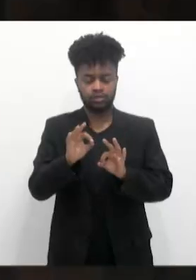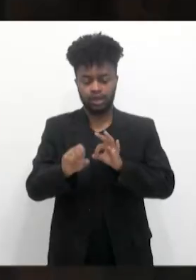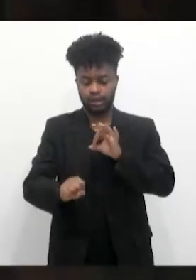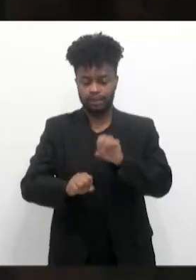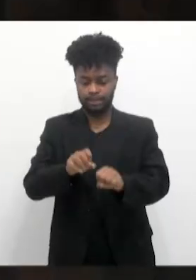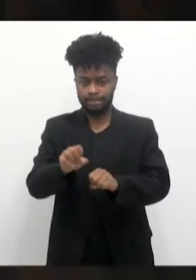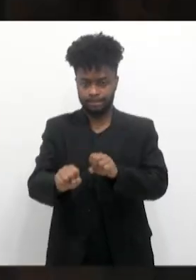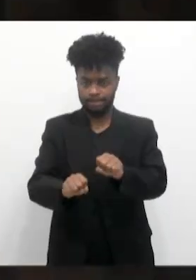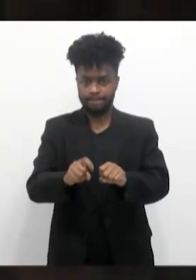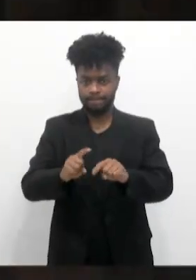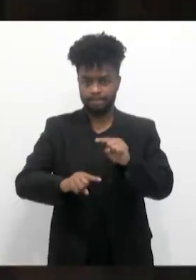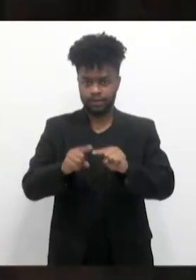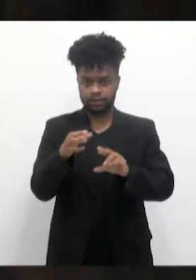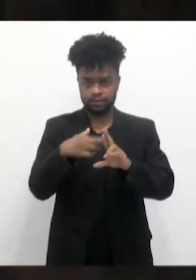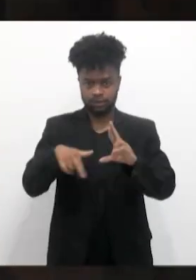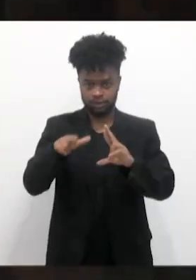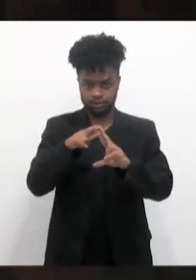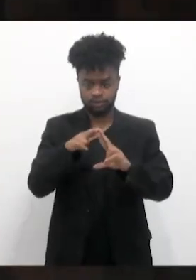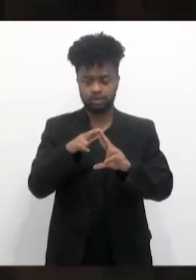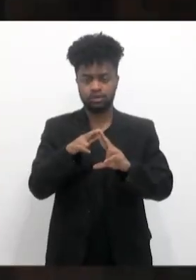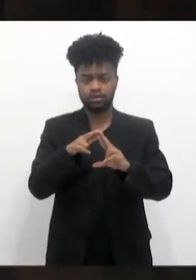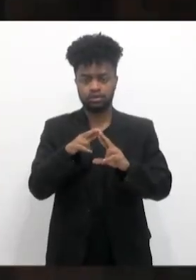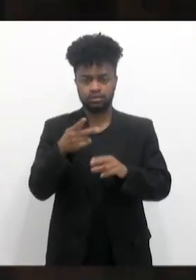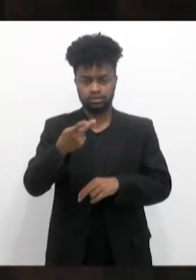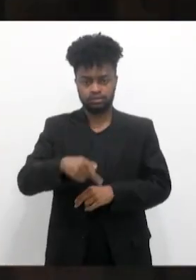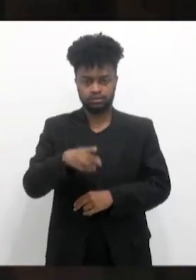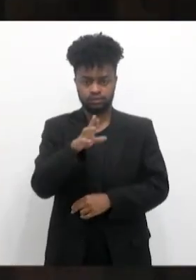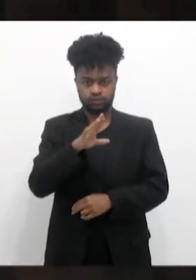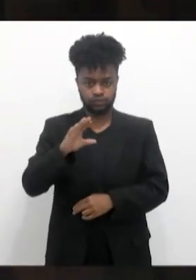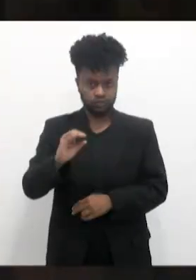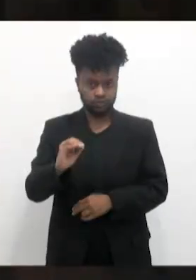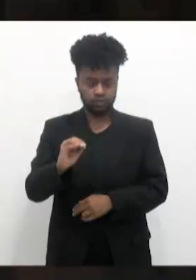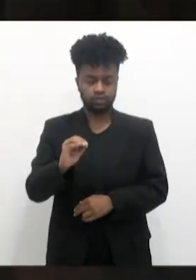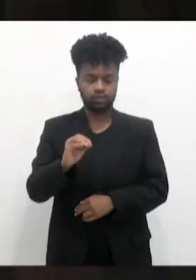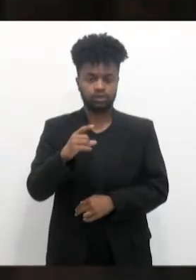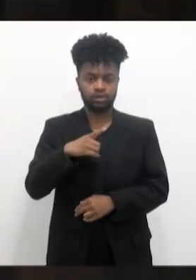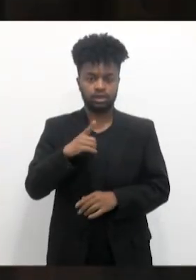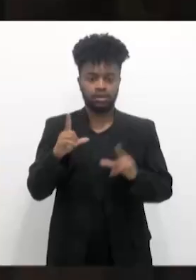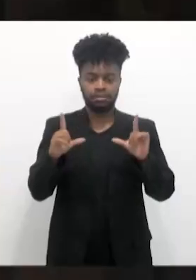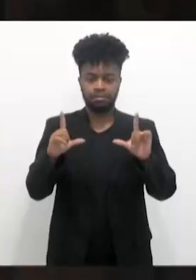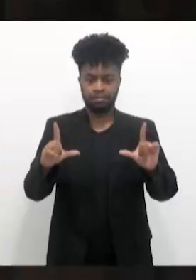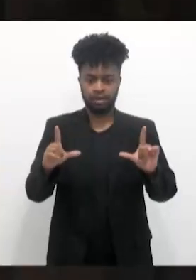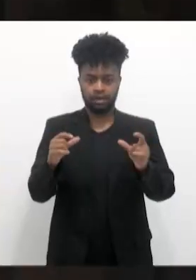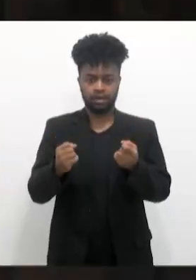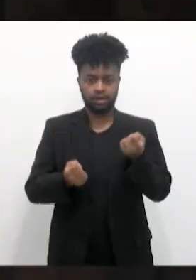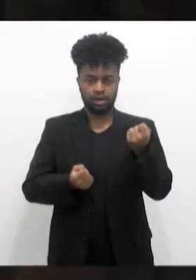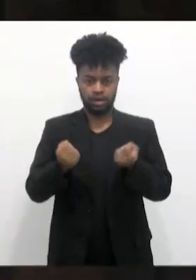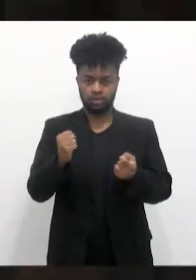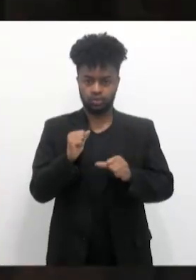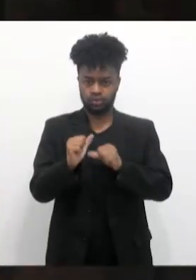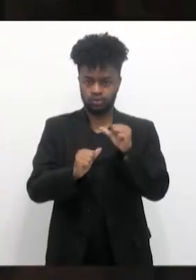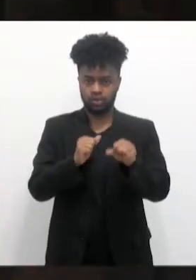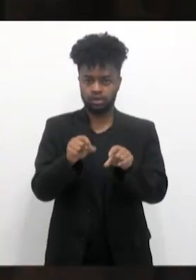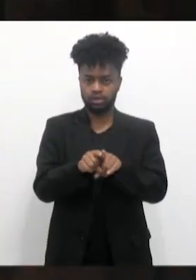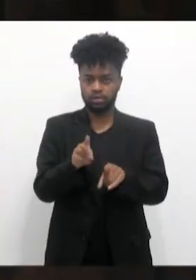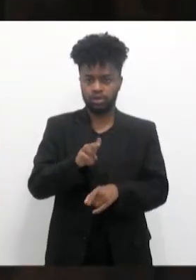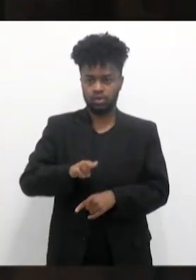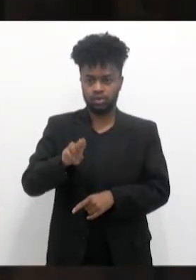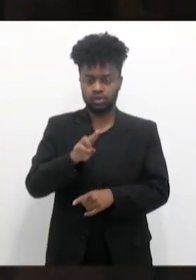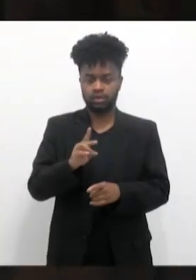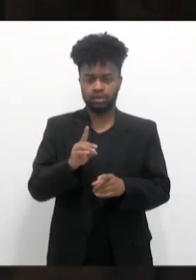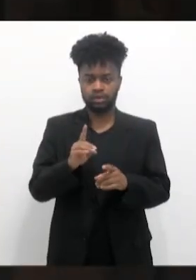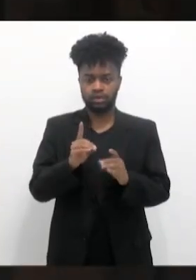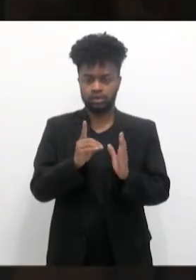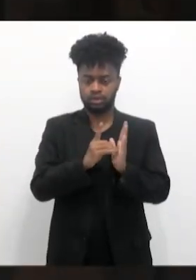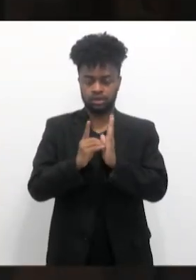e catadoras de materiais recicláveis sediados no Estado do Rio de Janeiro, as placas de automóveis trocadas e utilizadas pelo Departamento